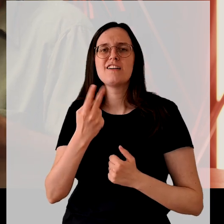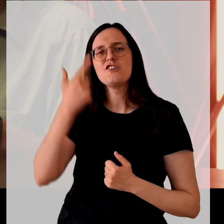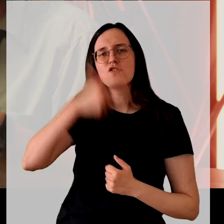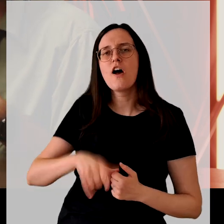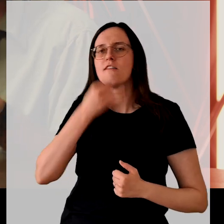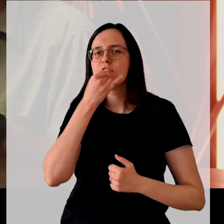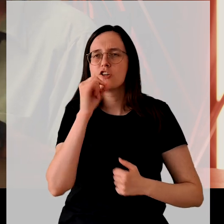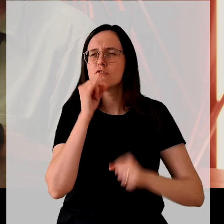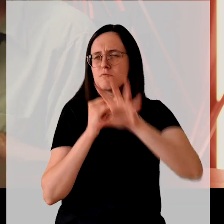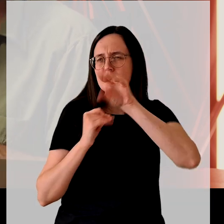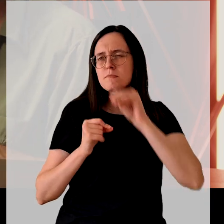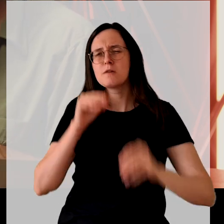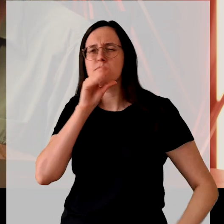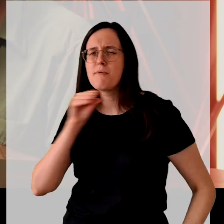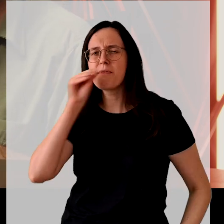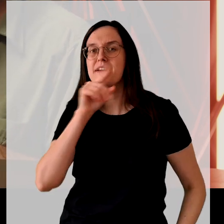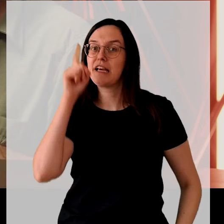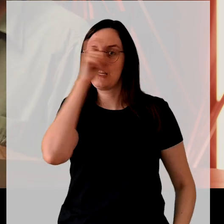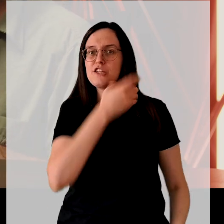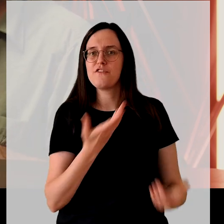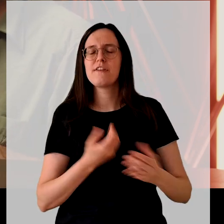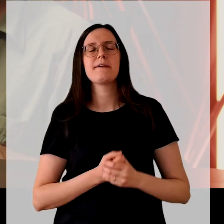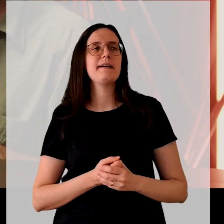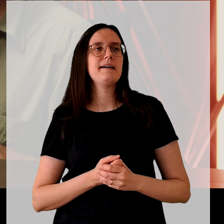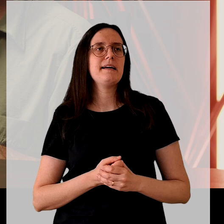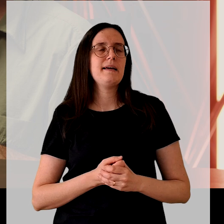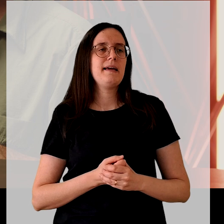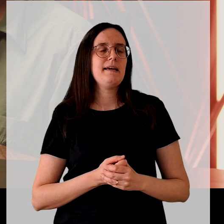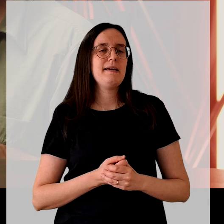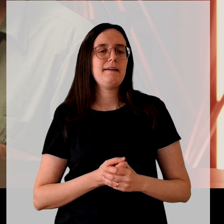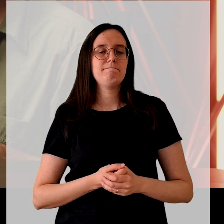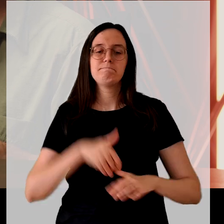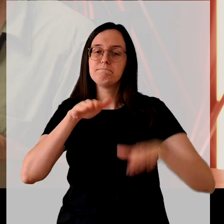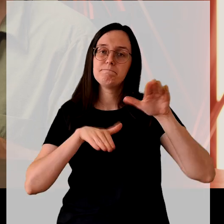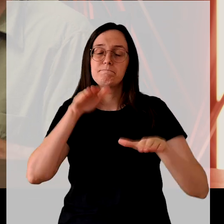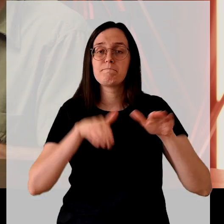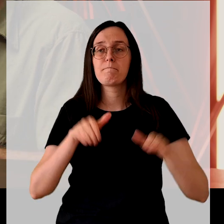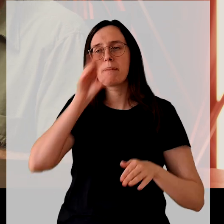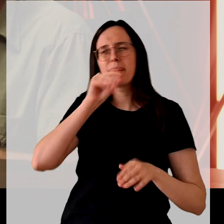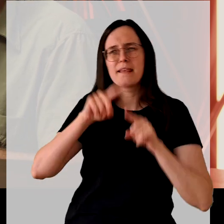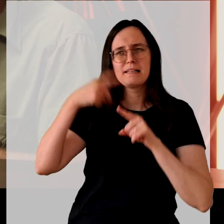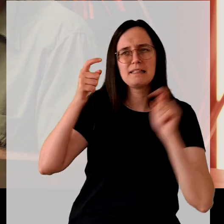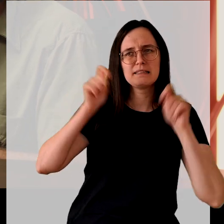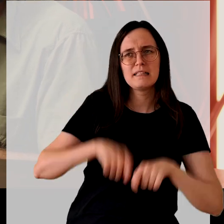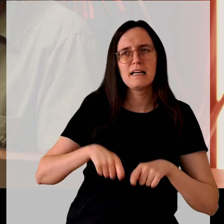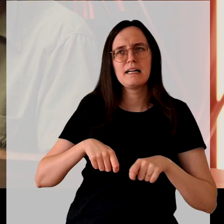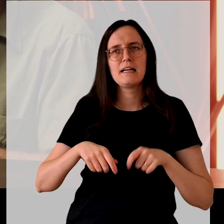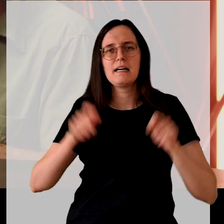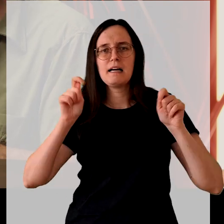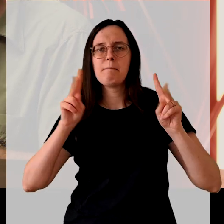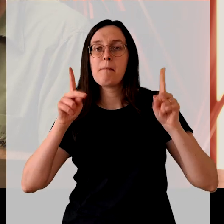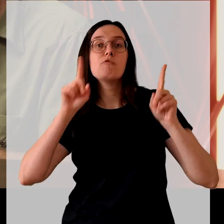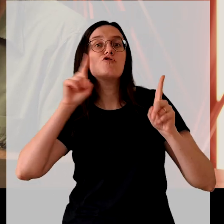trazer essa energia de novo da cena e tal é ruim, né? Então, teria a opção de dublar isso depois num ambiente